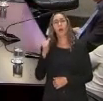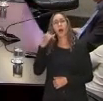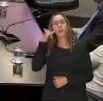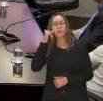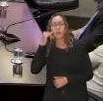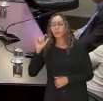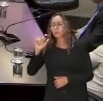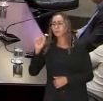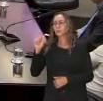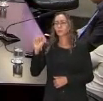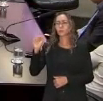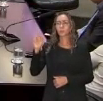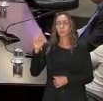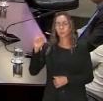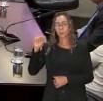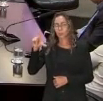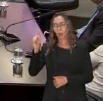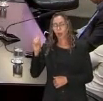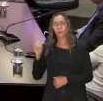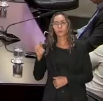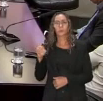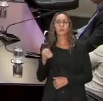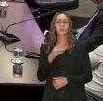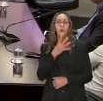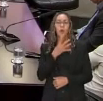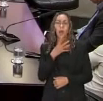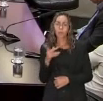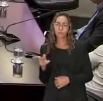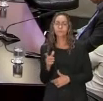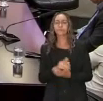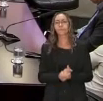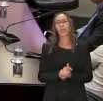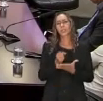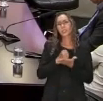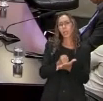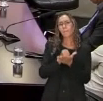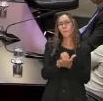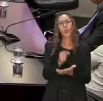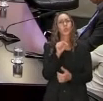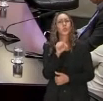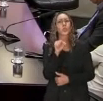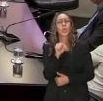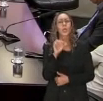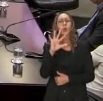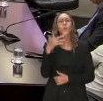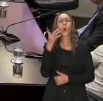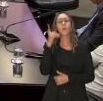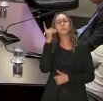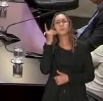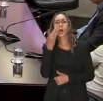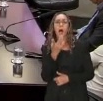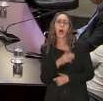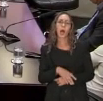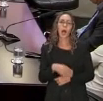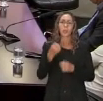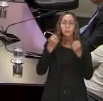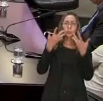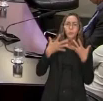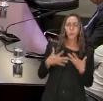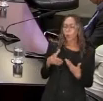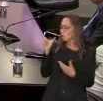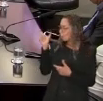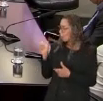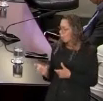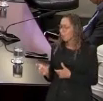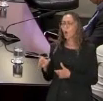você conhece. Liguei para o Geraldo Ramos, Geraldo está apoiando quem? Aí ele falou da sua pessoa, dele